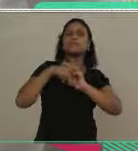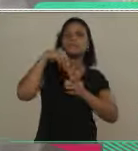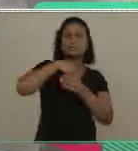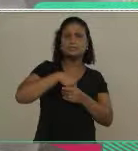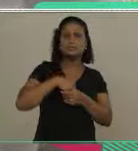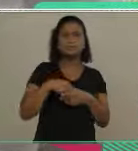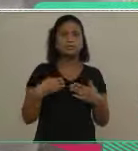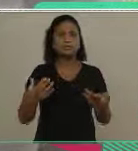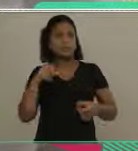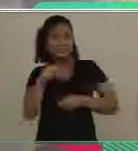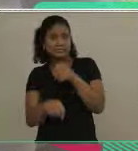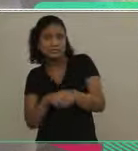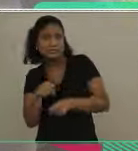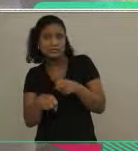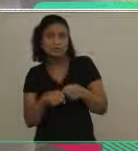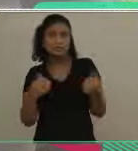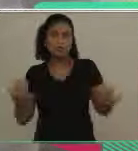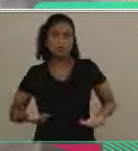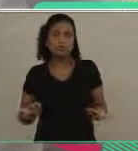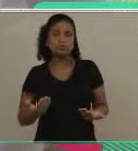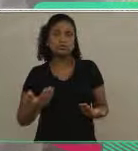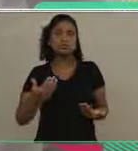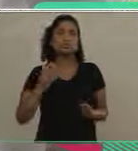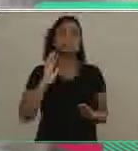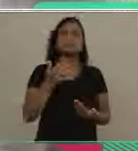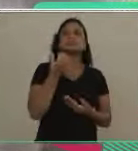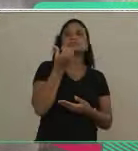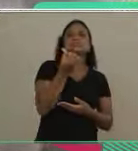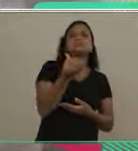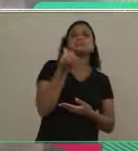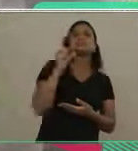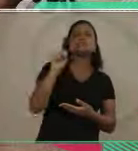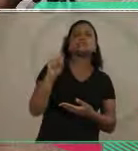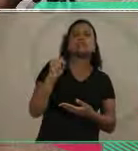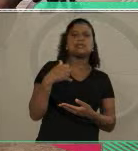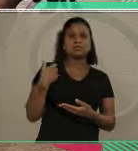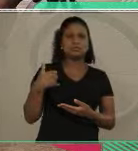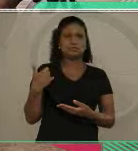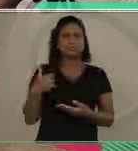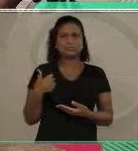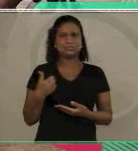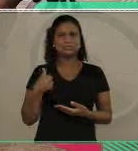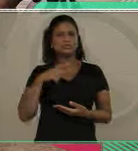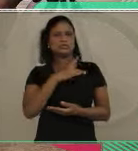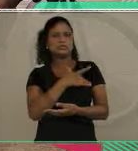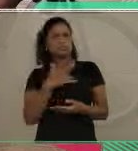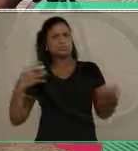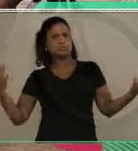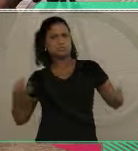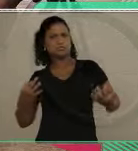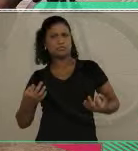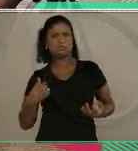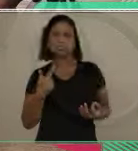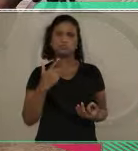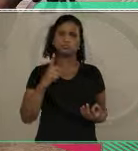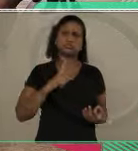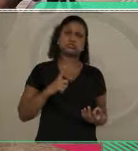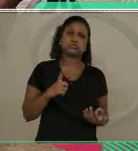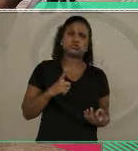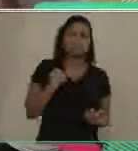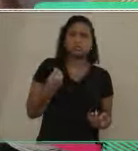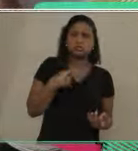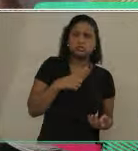o ciclismo fez com que hoje eu com 68 anos de idade tivesse uma saúde perfeita o que eu não tinha com